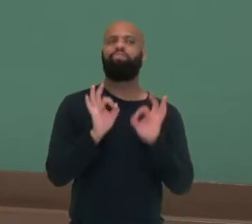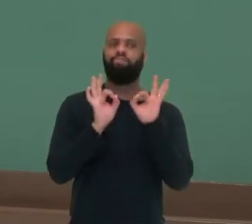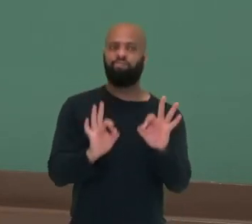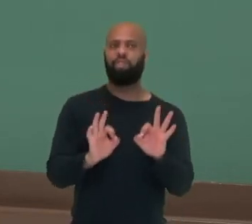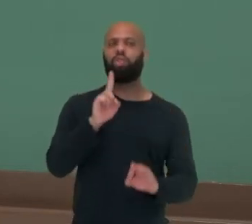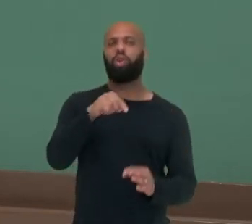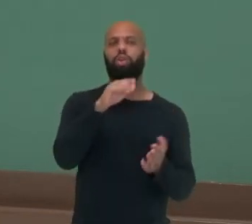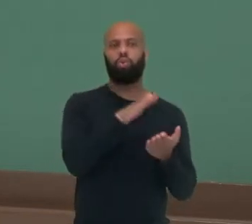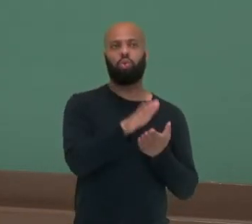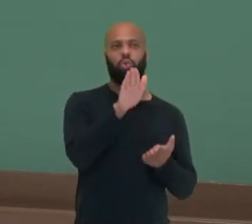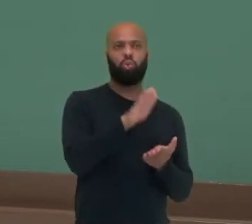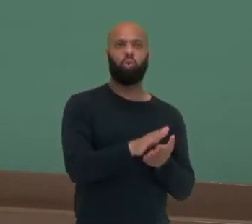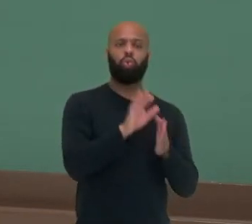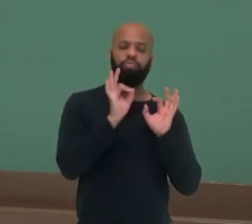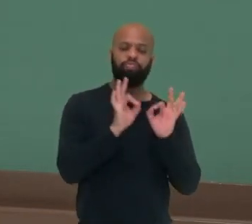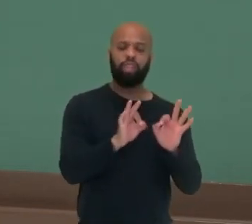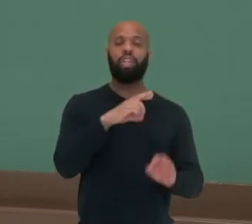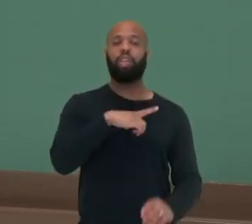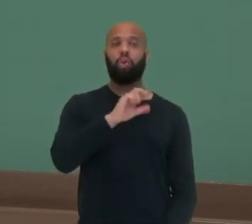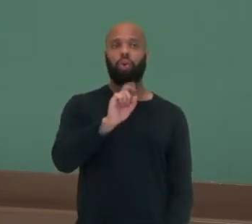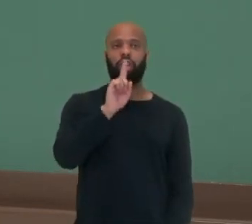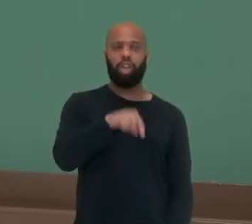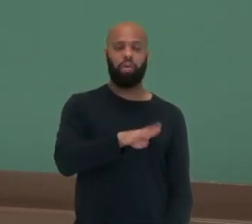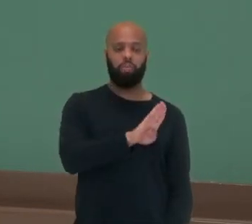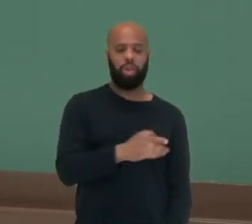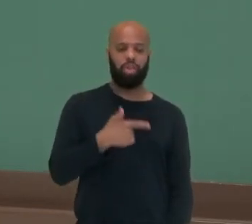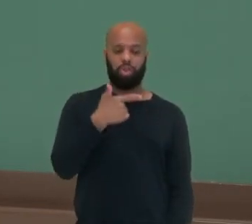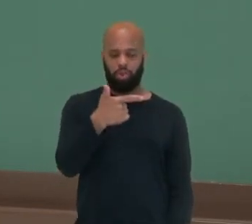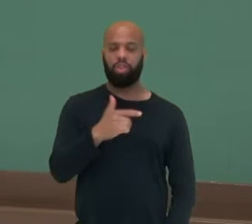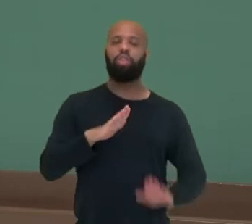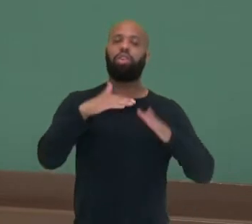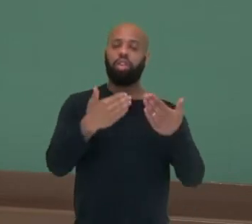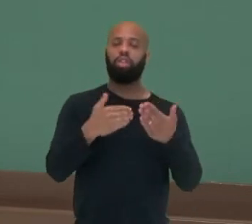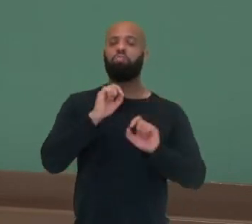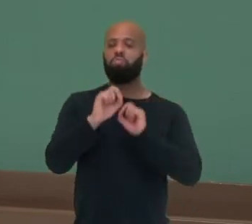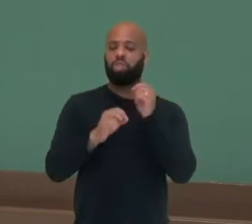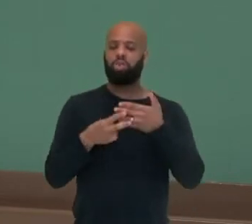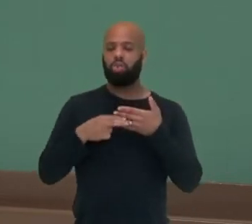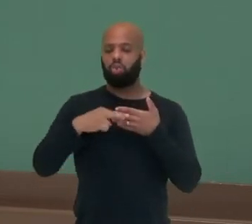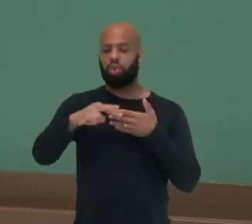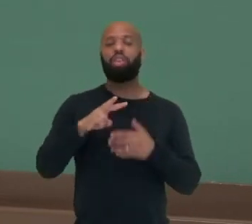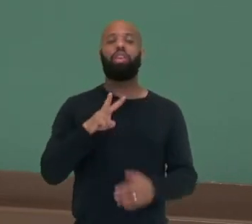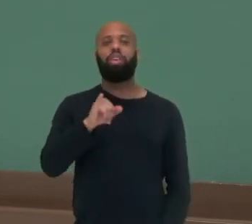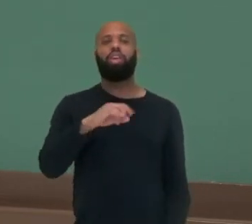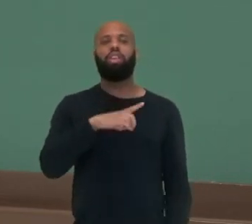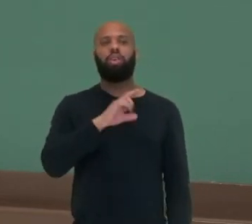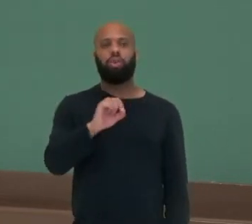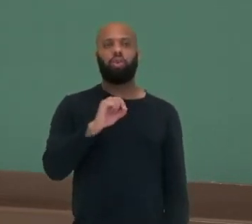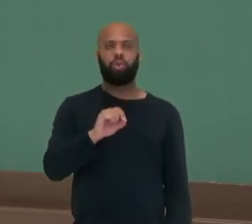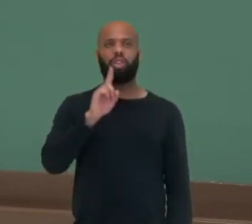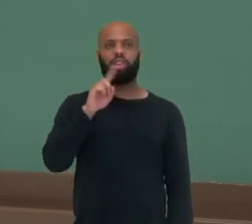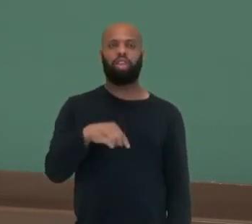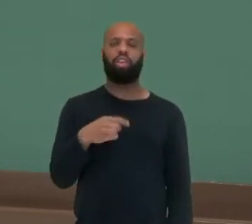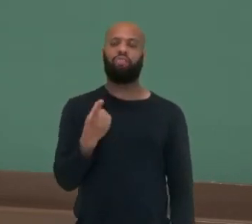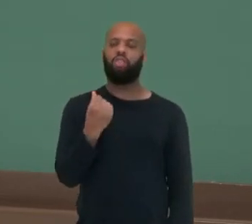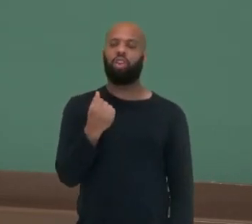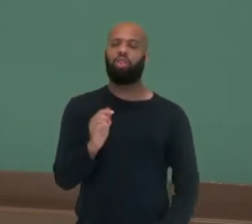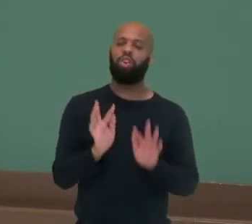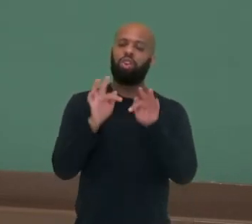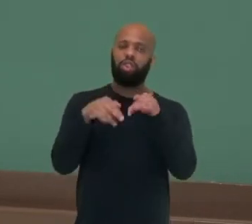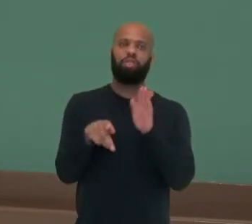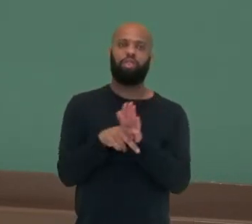Exatamente o custo fixo que eu tenho ali, que é o B2. Consequentemente, eu vou ter o valor final de